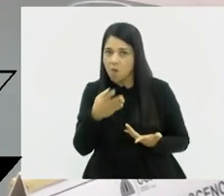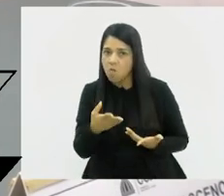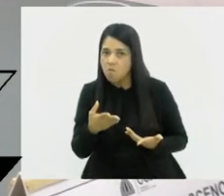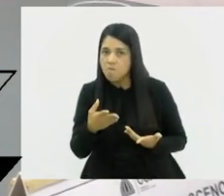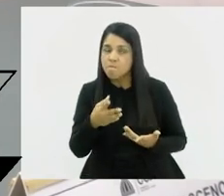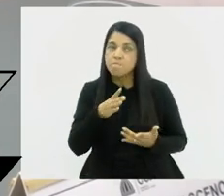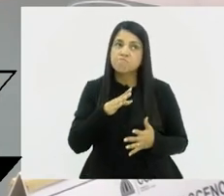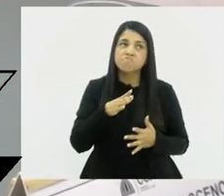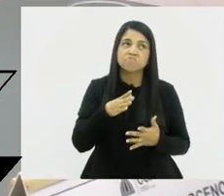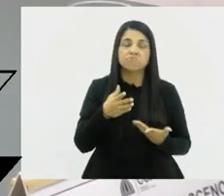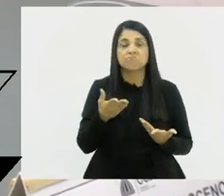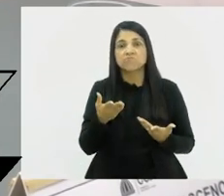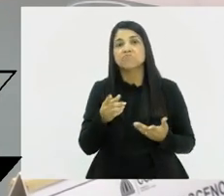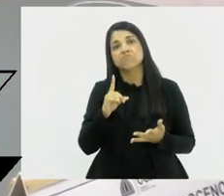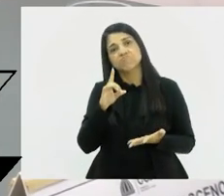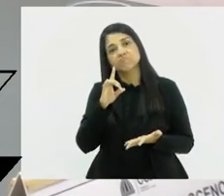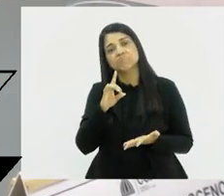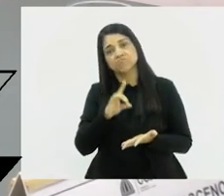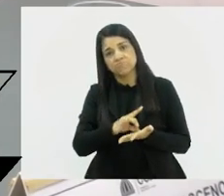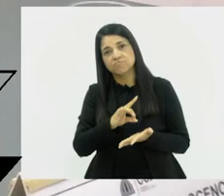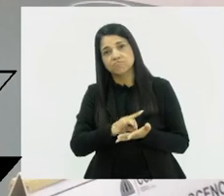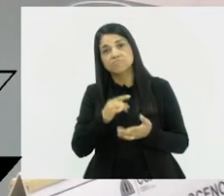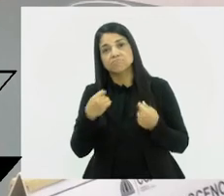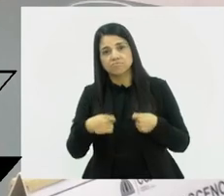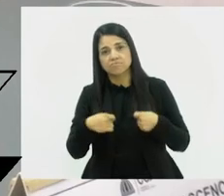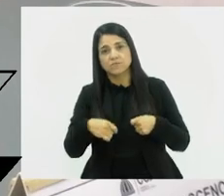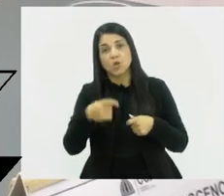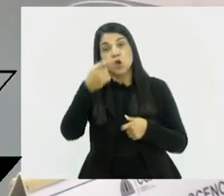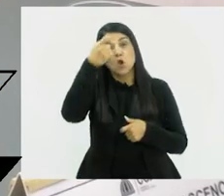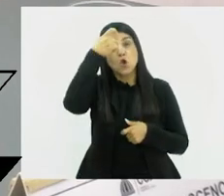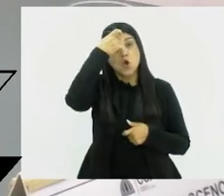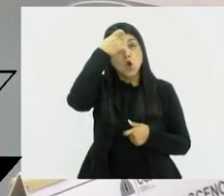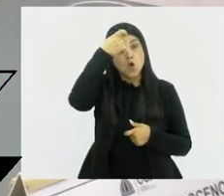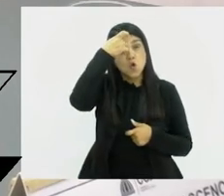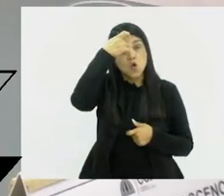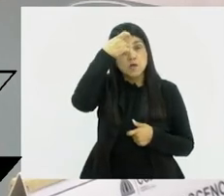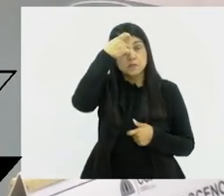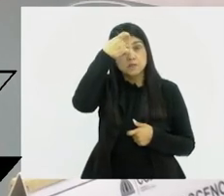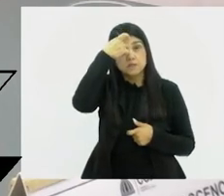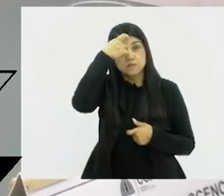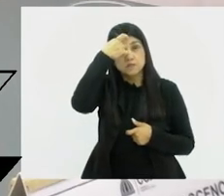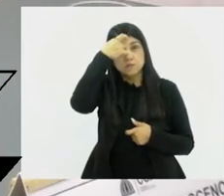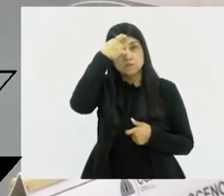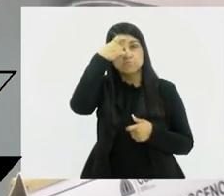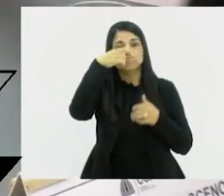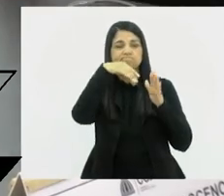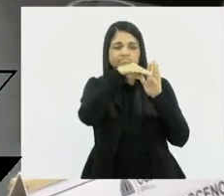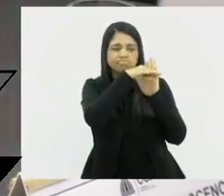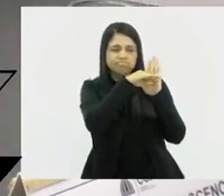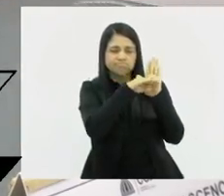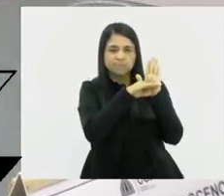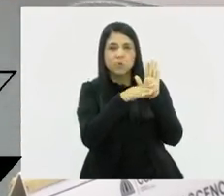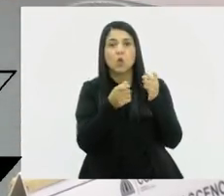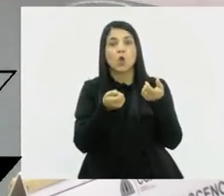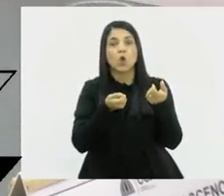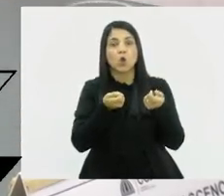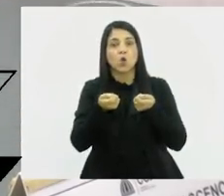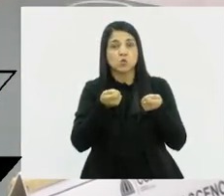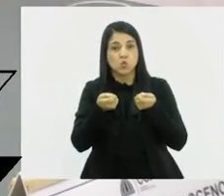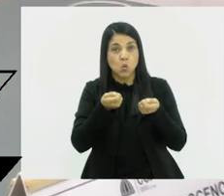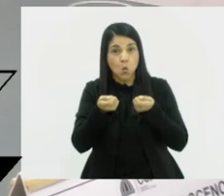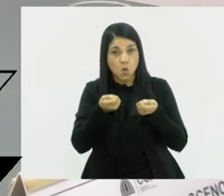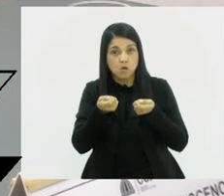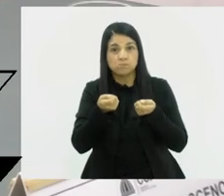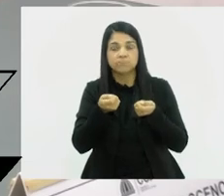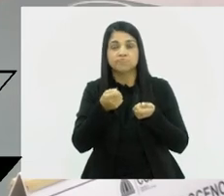de fato, que haja uma conscientização, né, um programa de controle da população desses animais. Eu acho que é